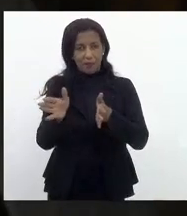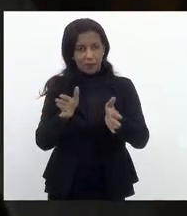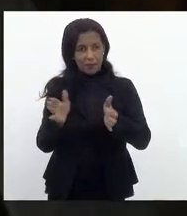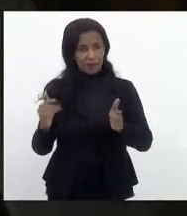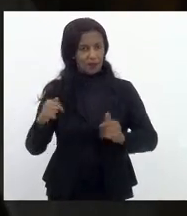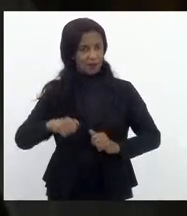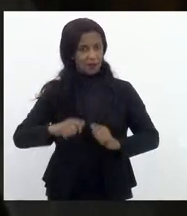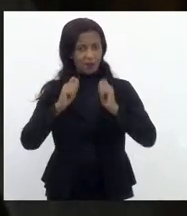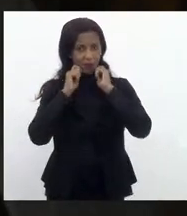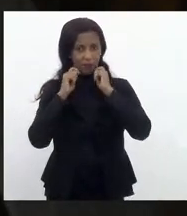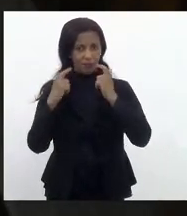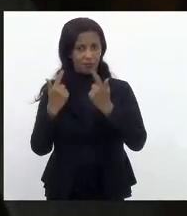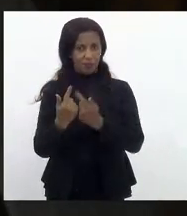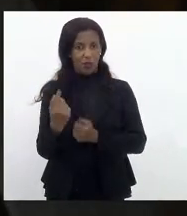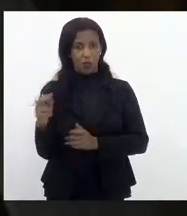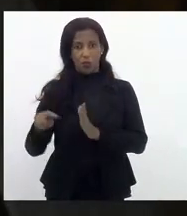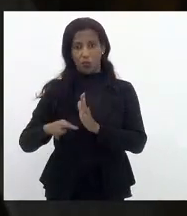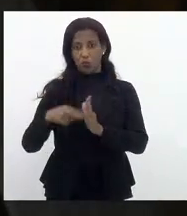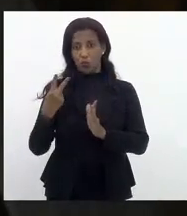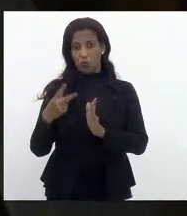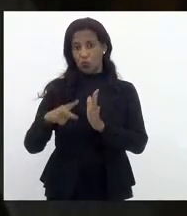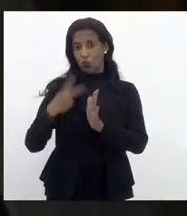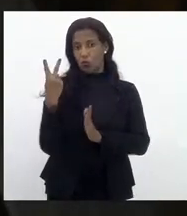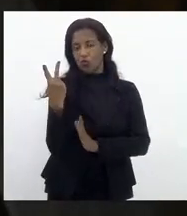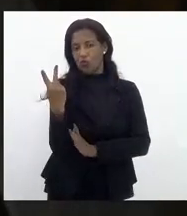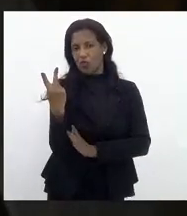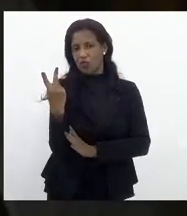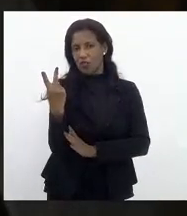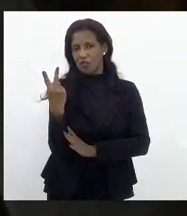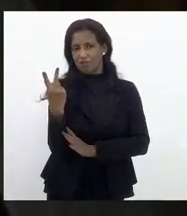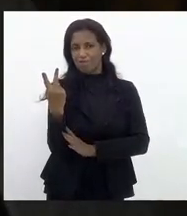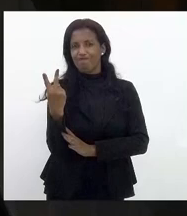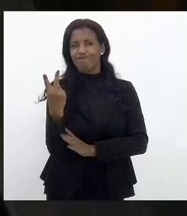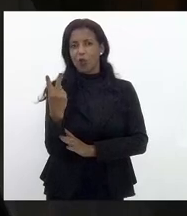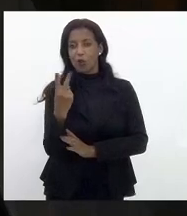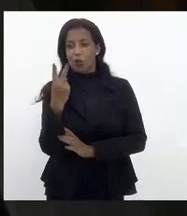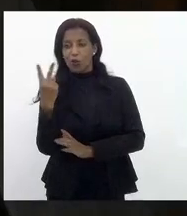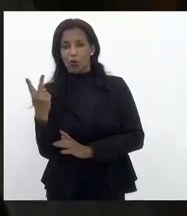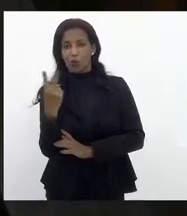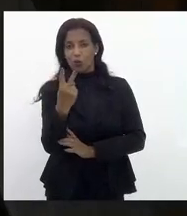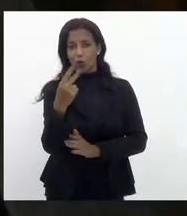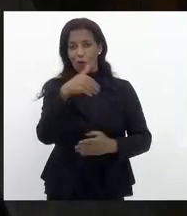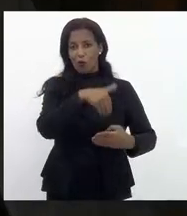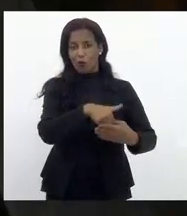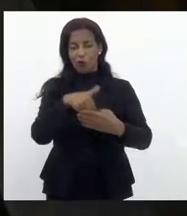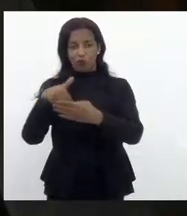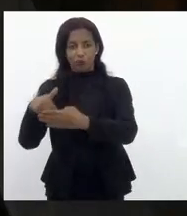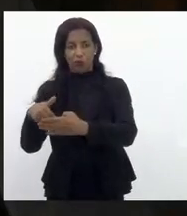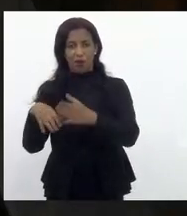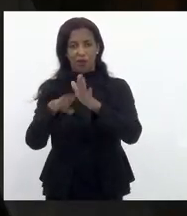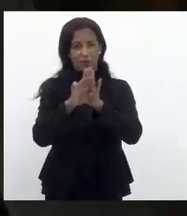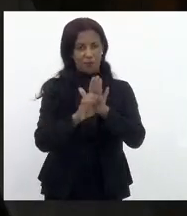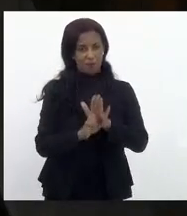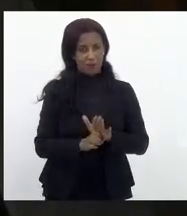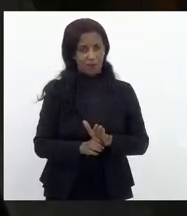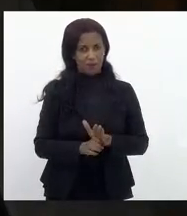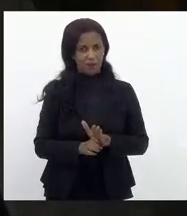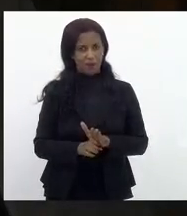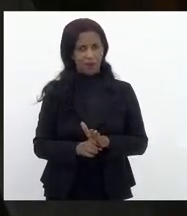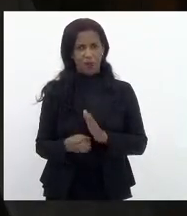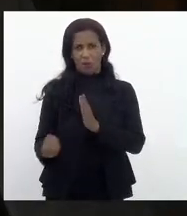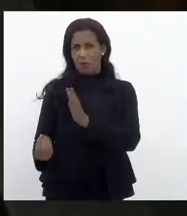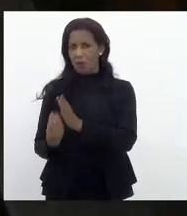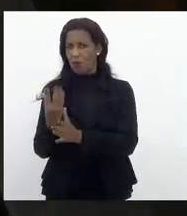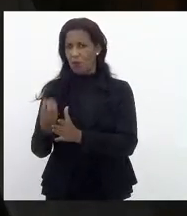casa as duas vezes são duas votações as emendas não